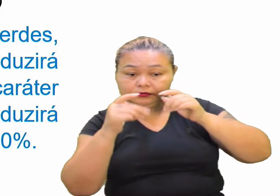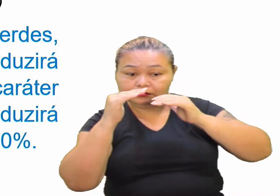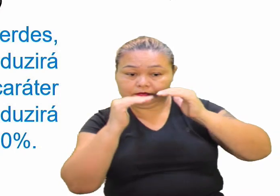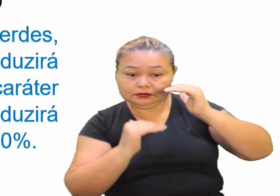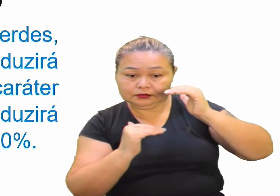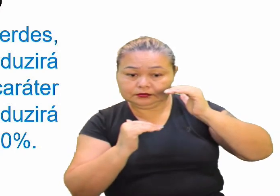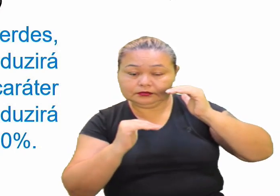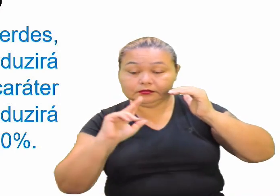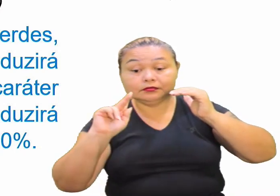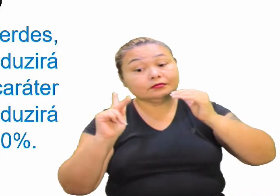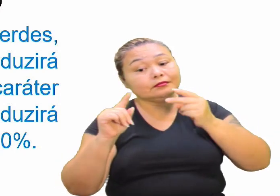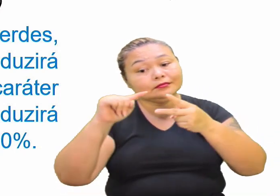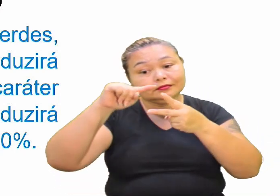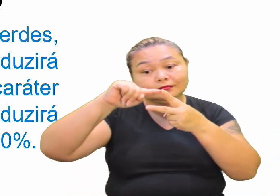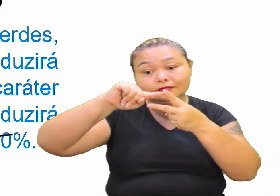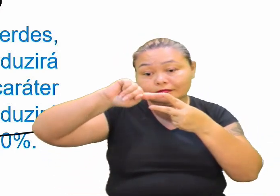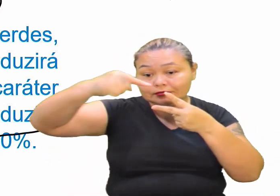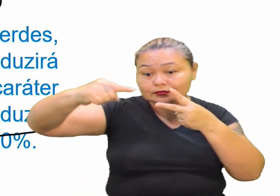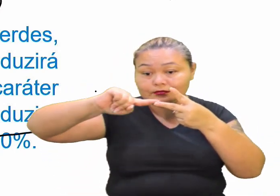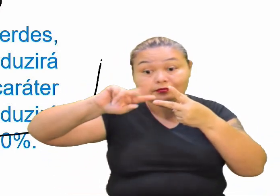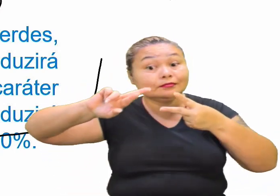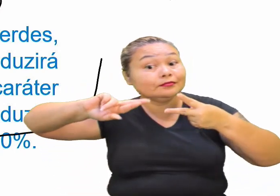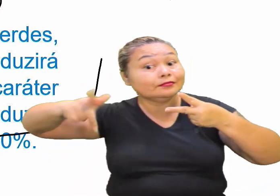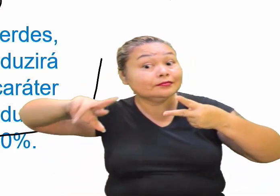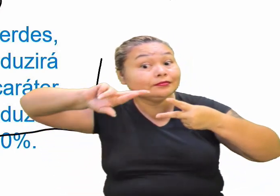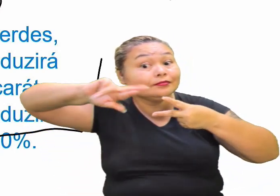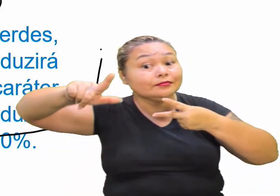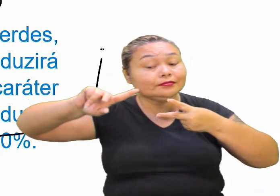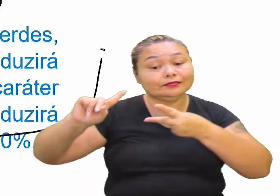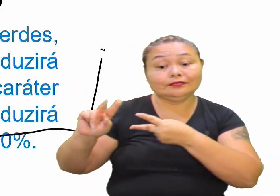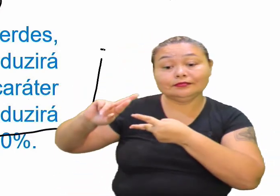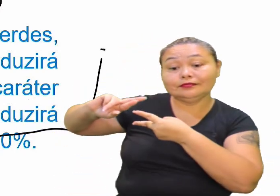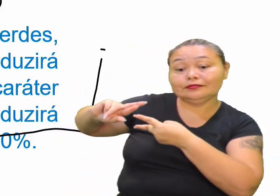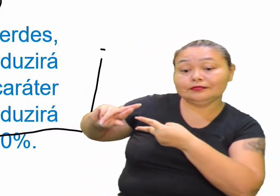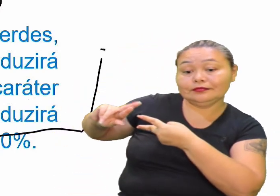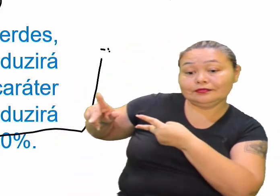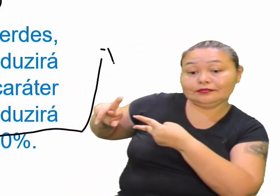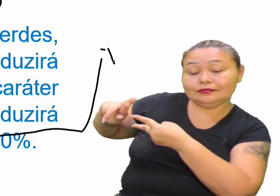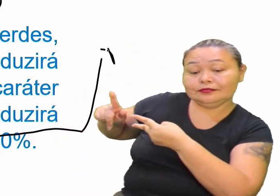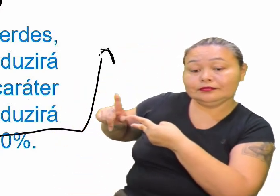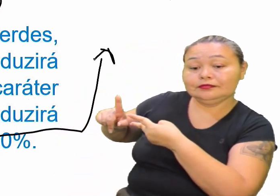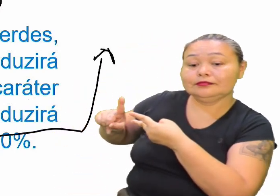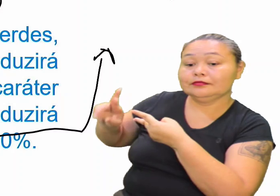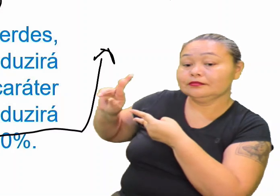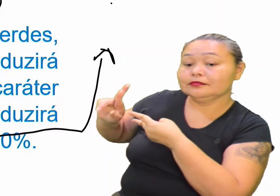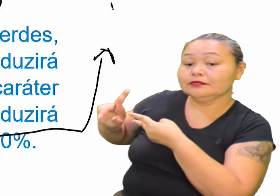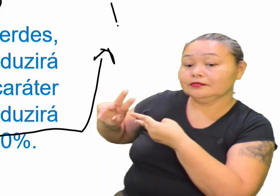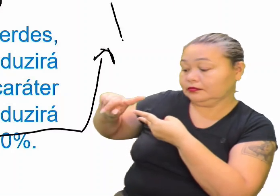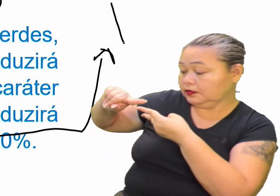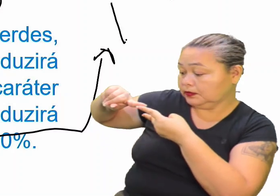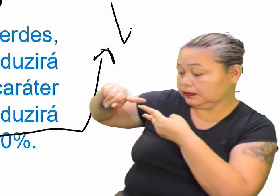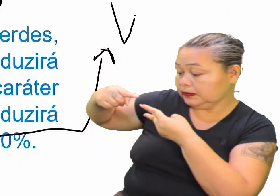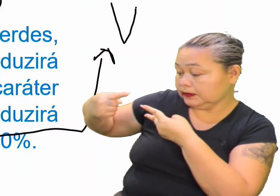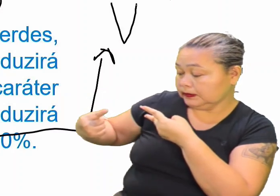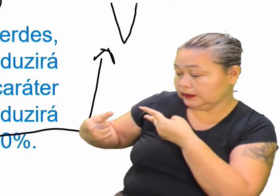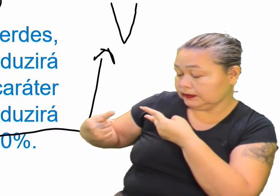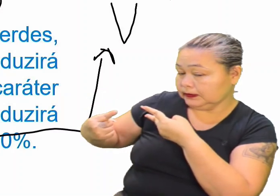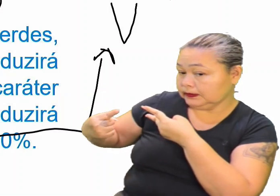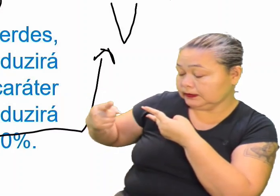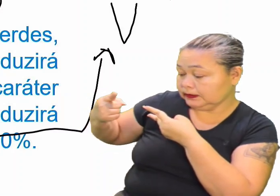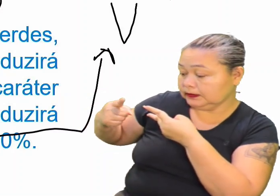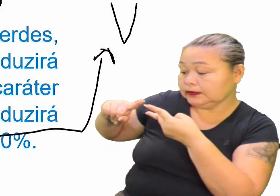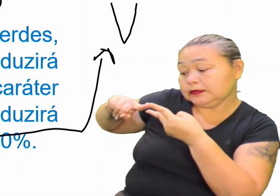for heterozigota, o que é hétero, professor? É quando eu tenho um